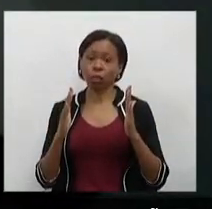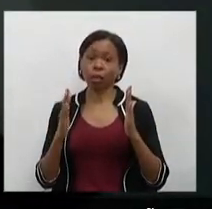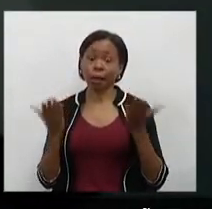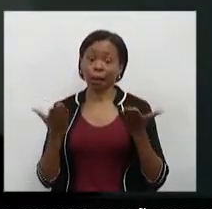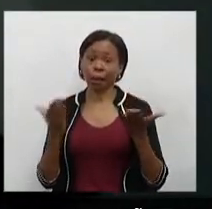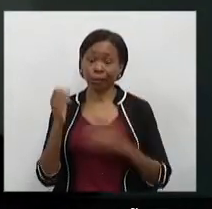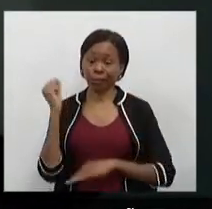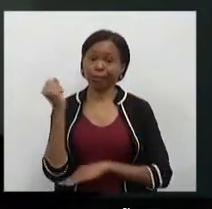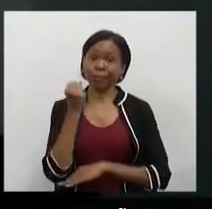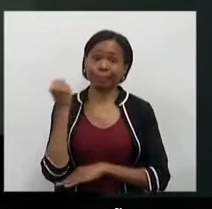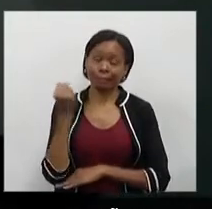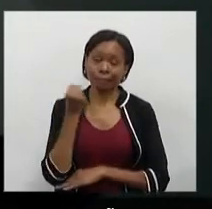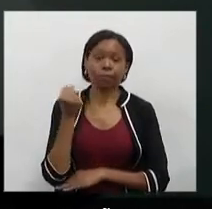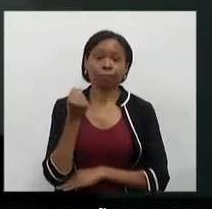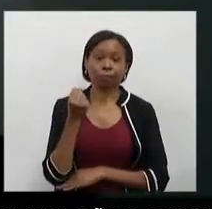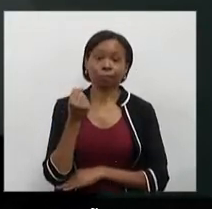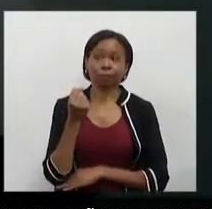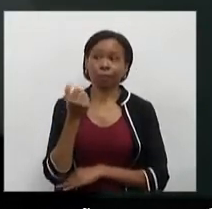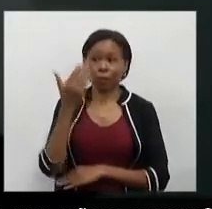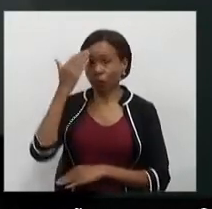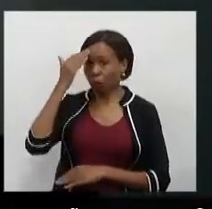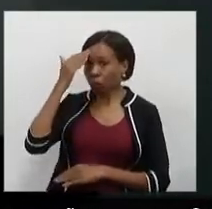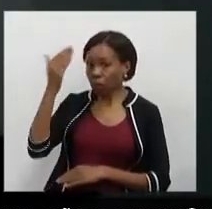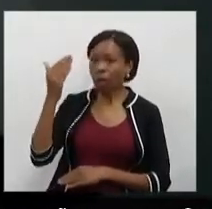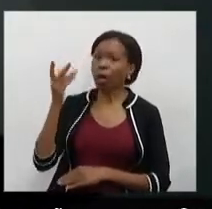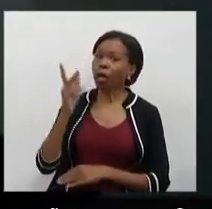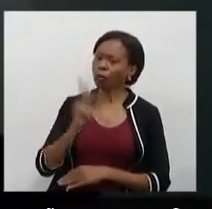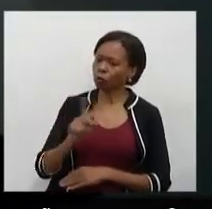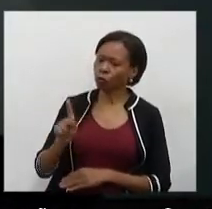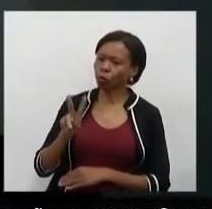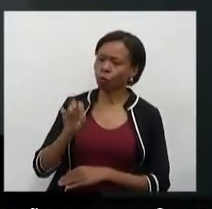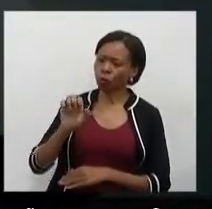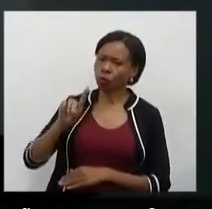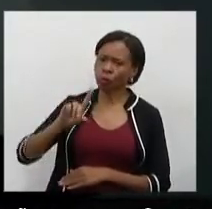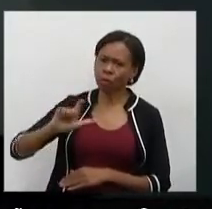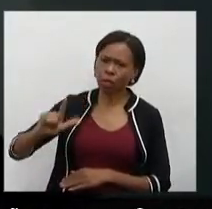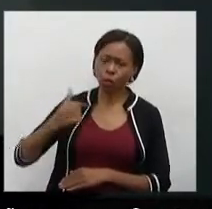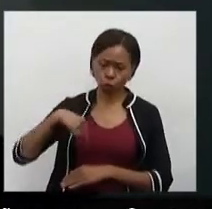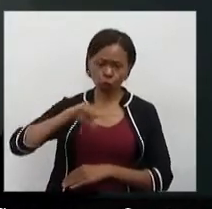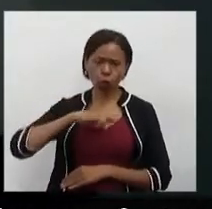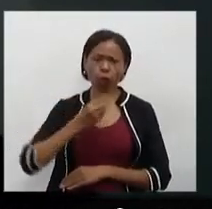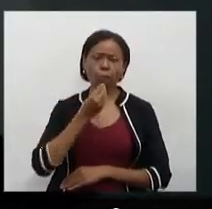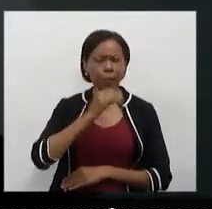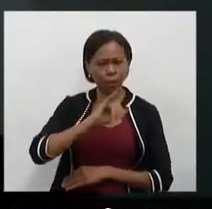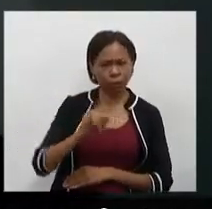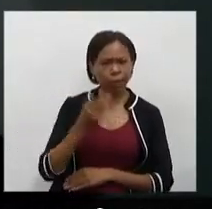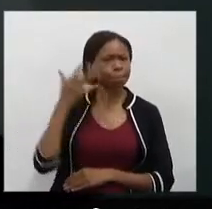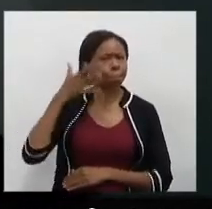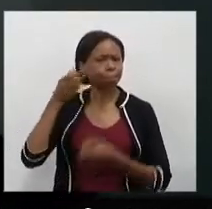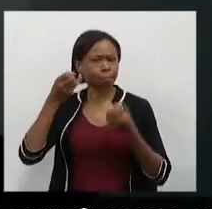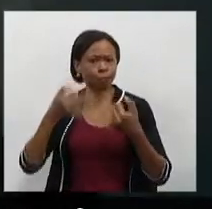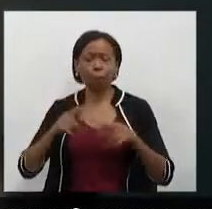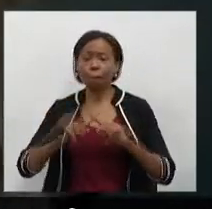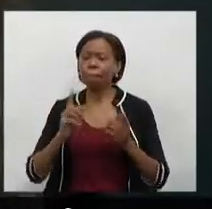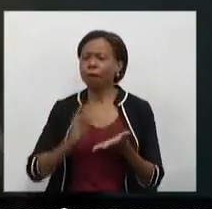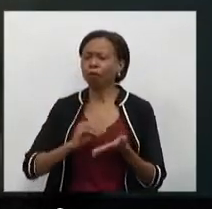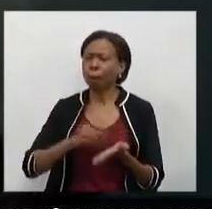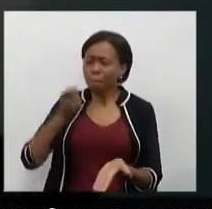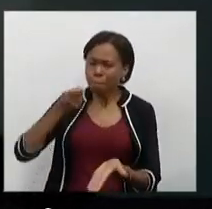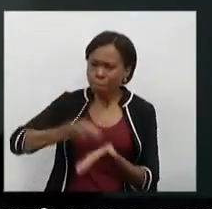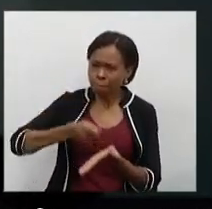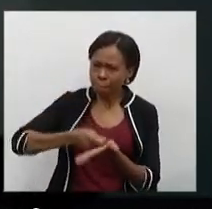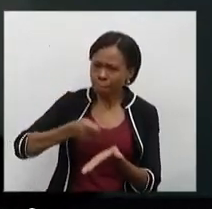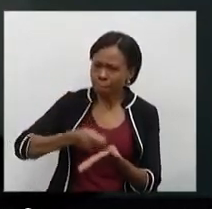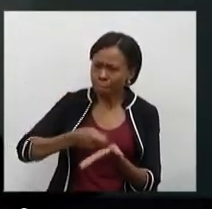conseguiu fazer isso e colocar a gente aqui falando, mas tem que cobrar mais. A comunicação, como o colega Savieto bem